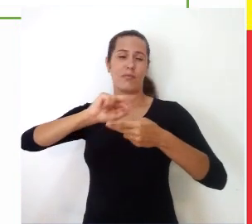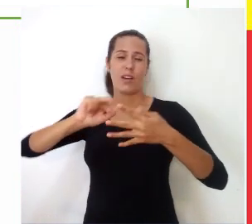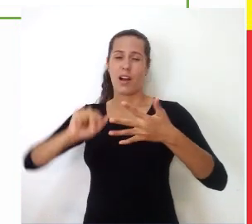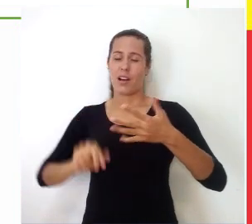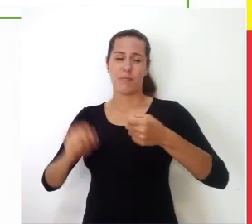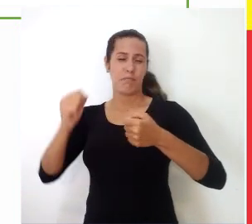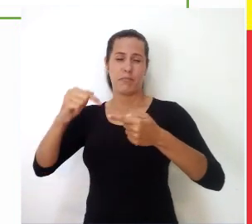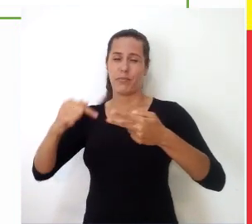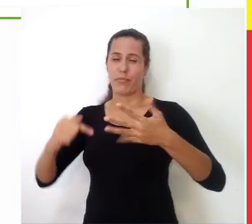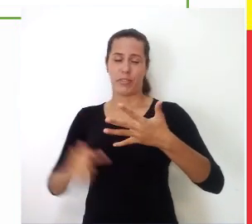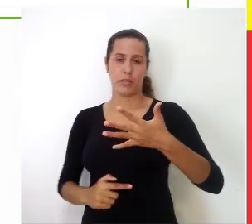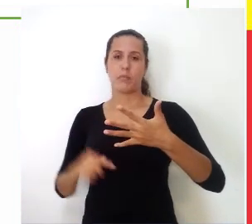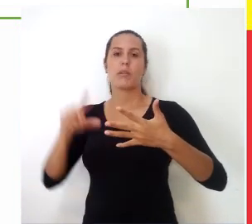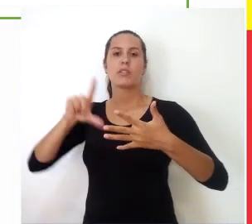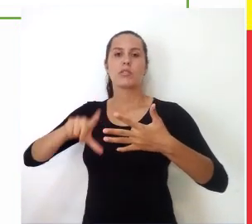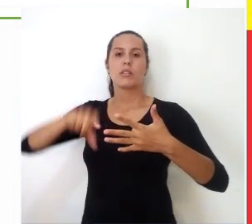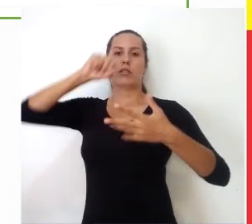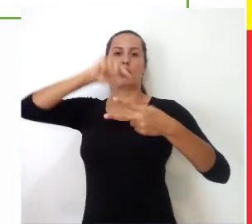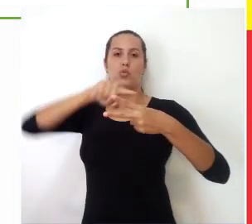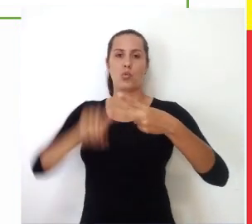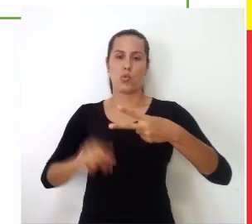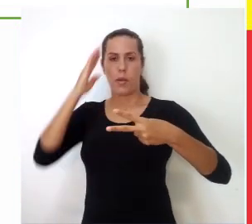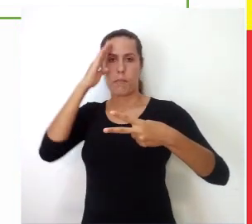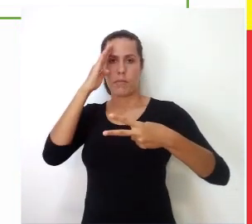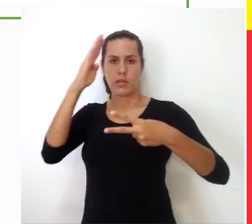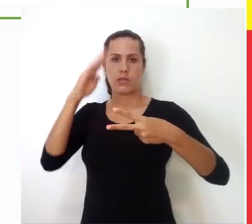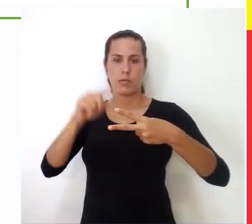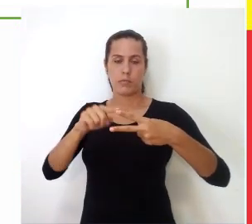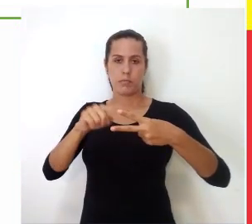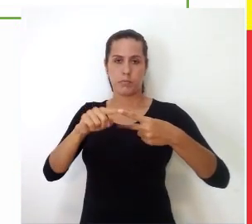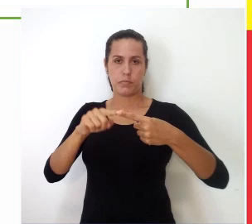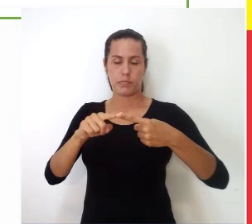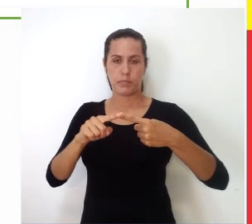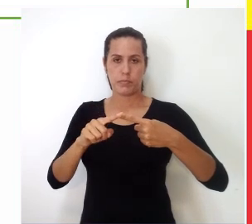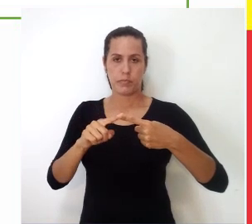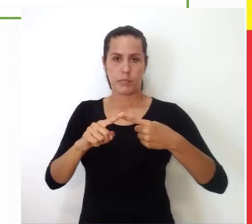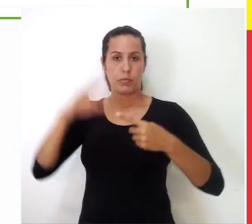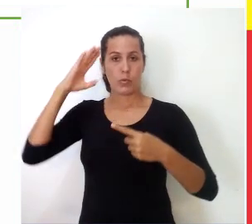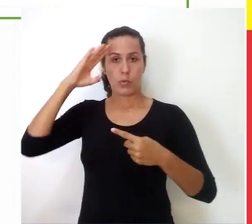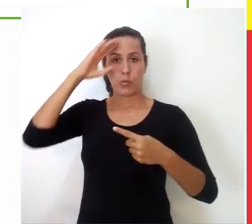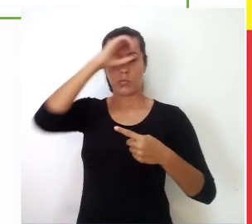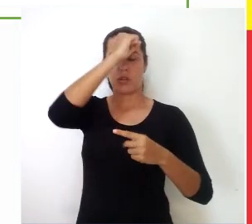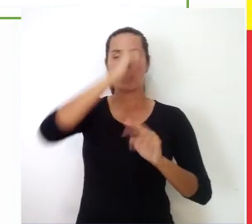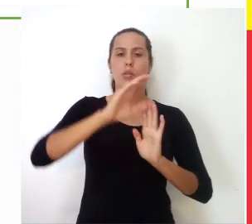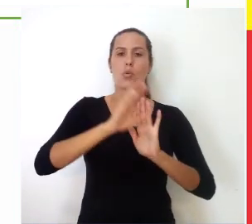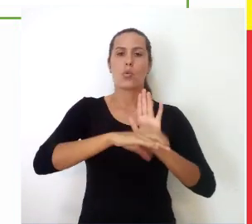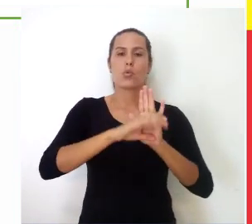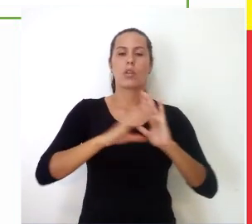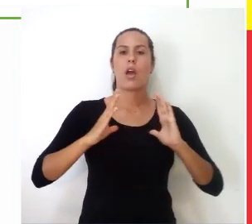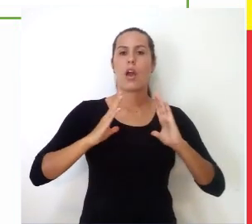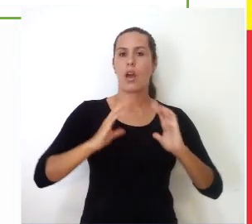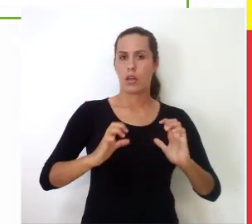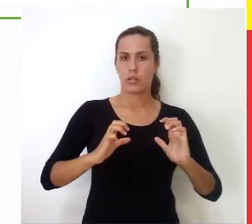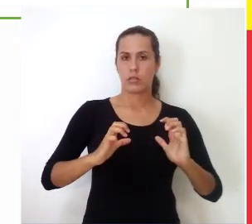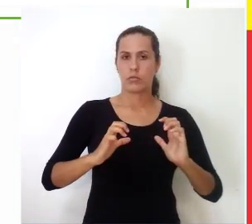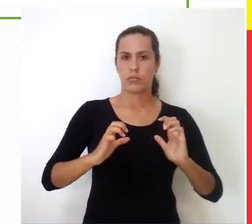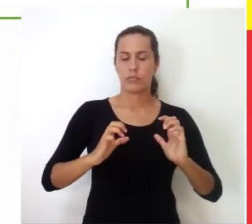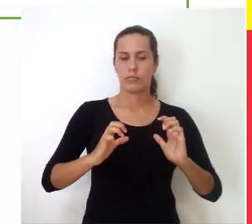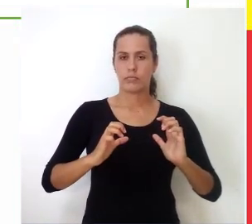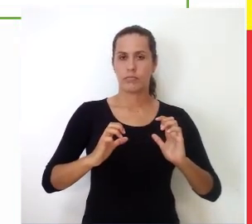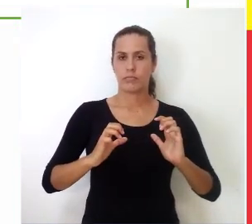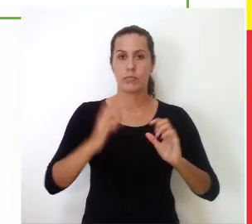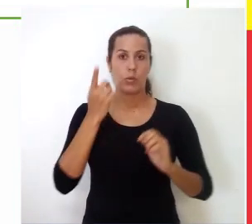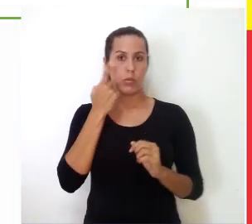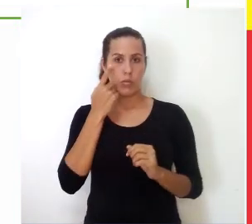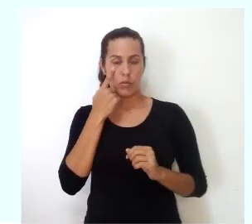Eu elenquei 2 principais. Vamos ver aqui. O primeiro, compreender o conceito de ética. Veja só